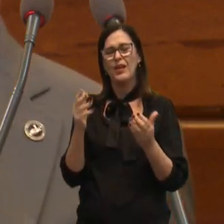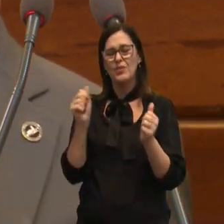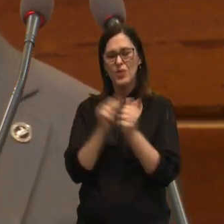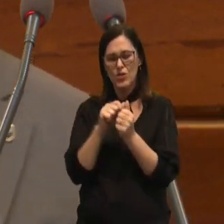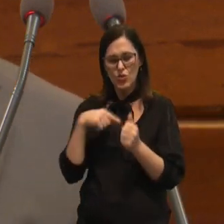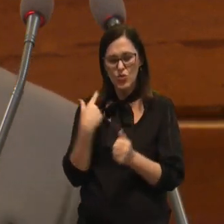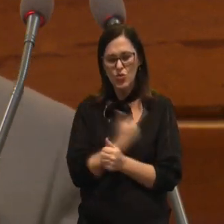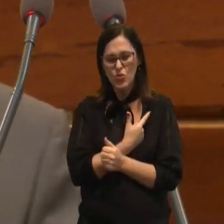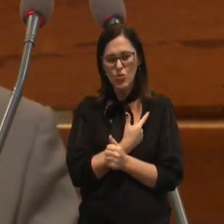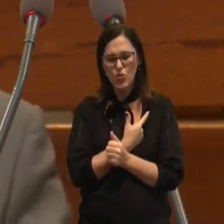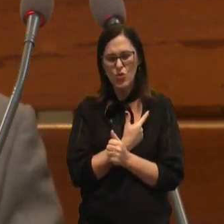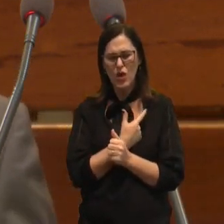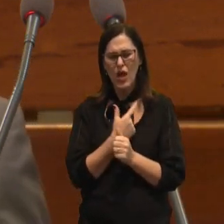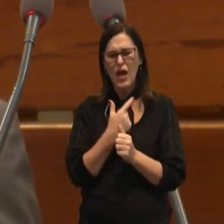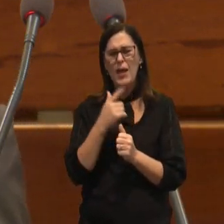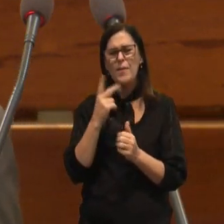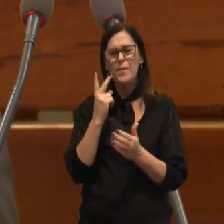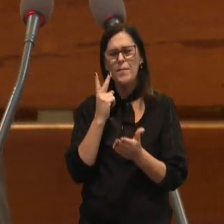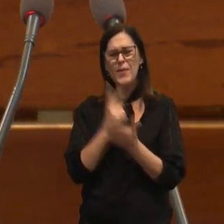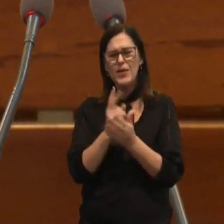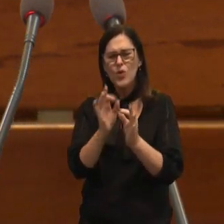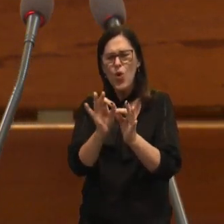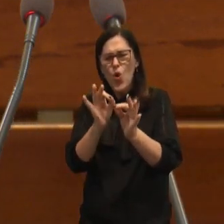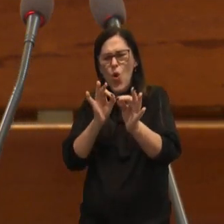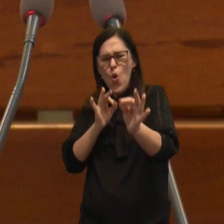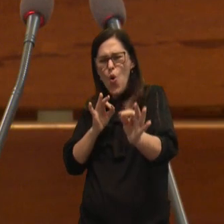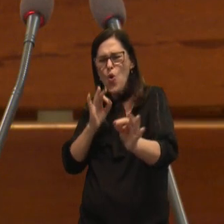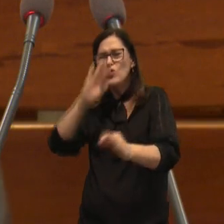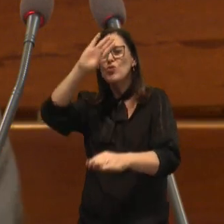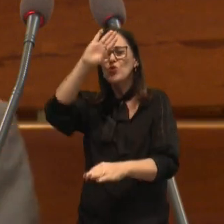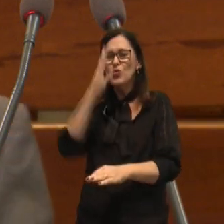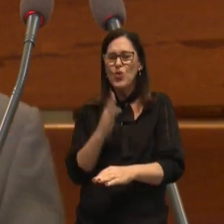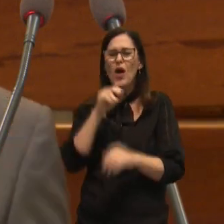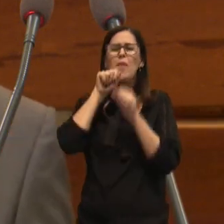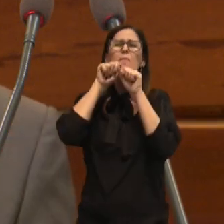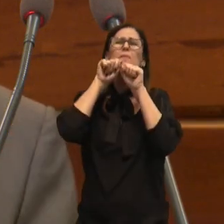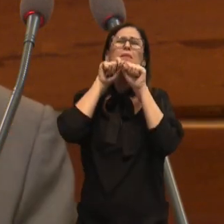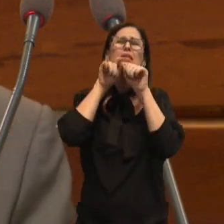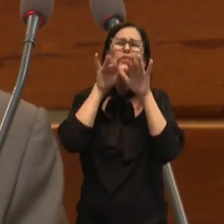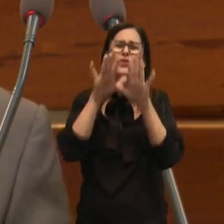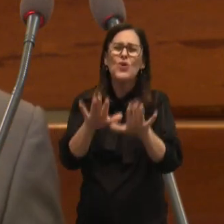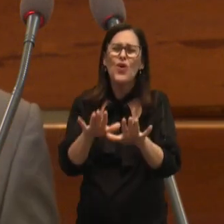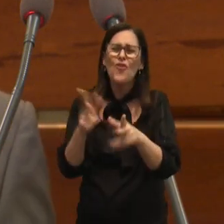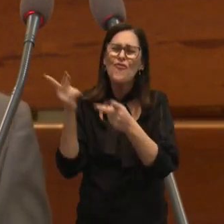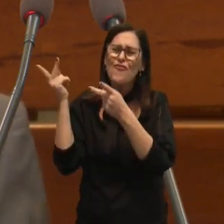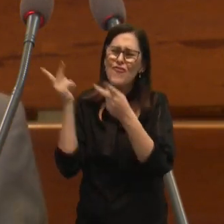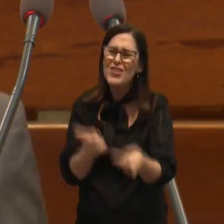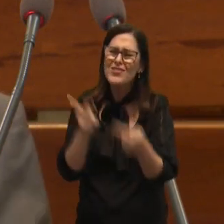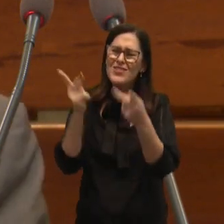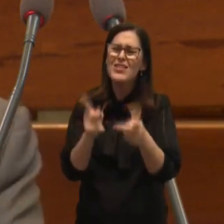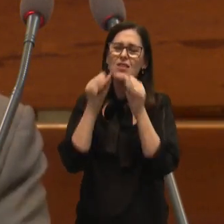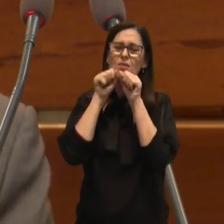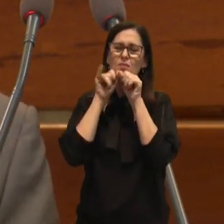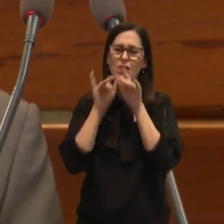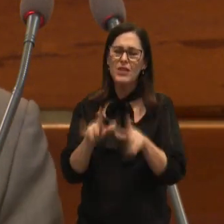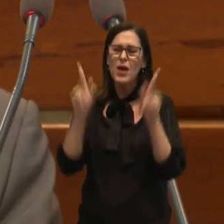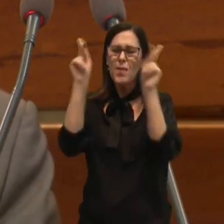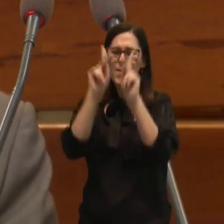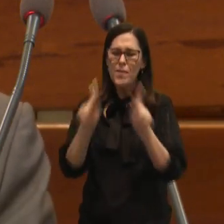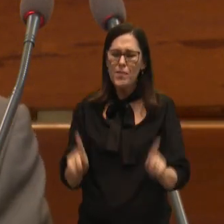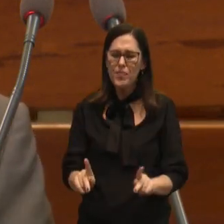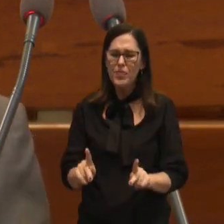conosco, nos lugares mais longínquos, ó Deus, da nossa nação. Abençoa, Senhor, visita com bênção bênção, com